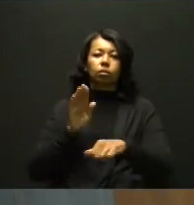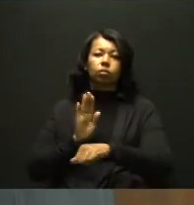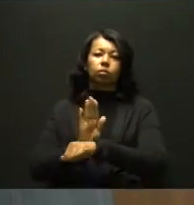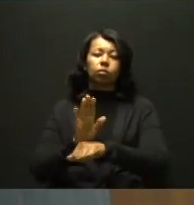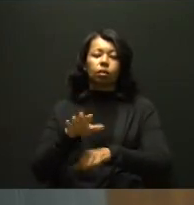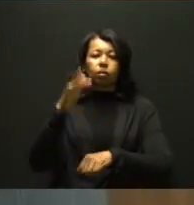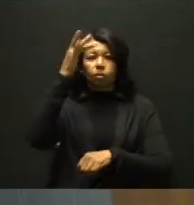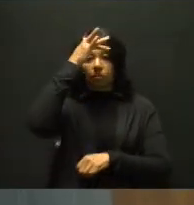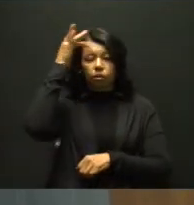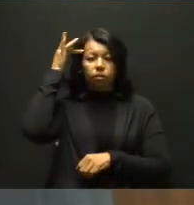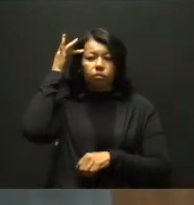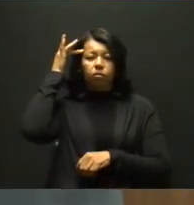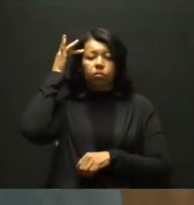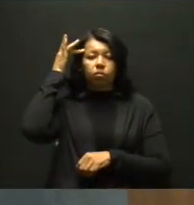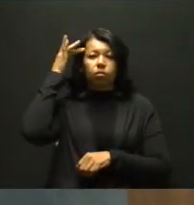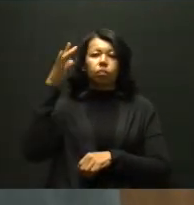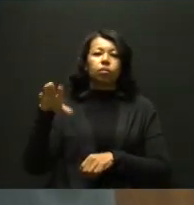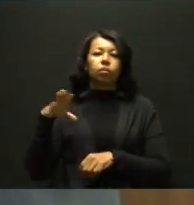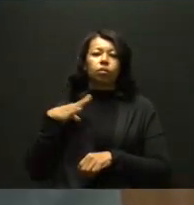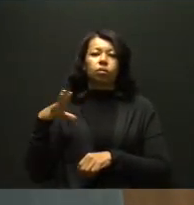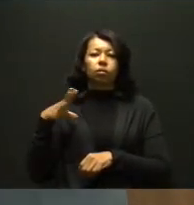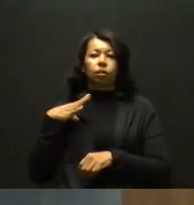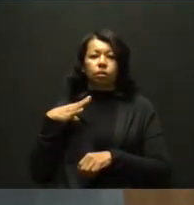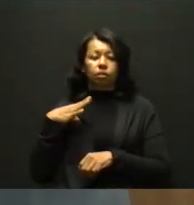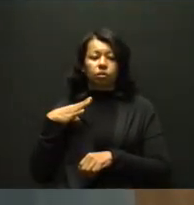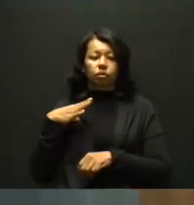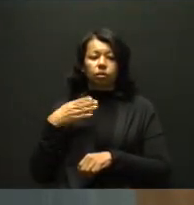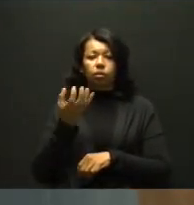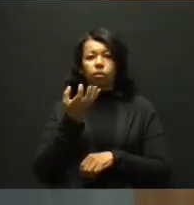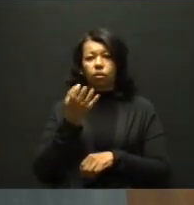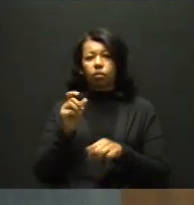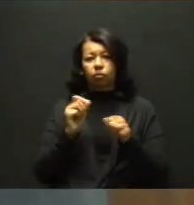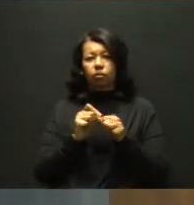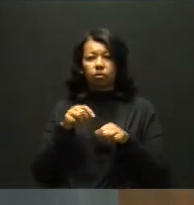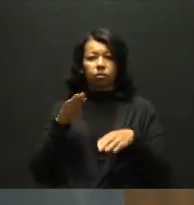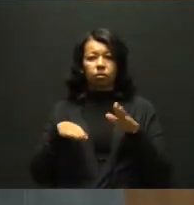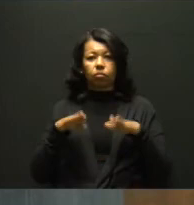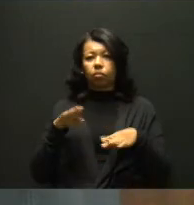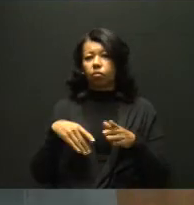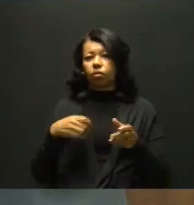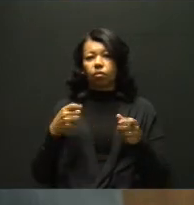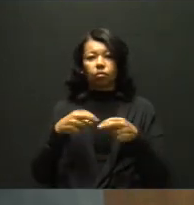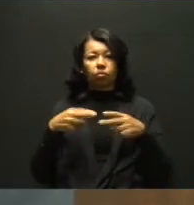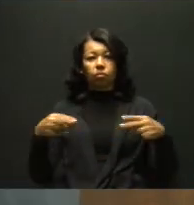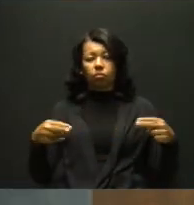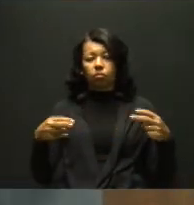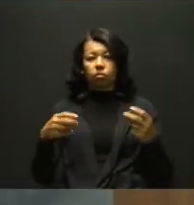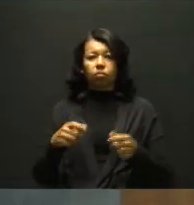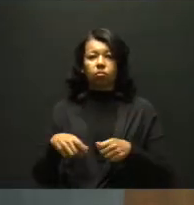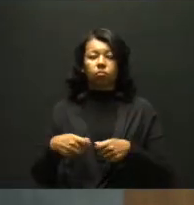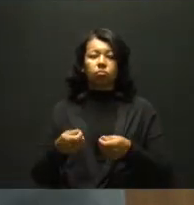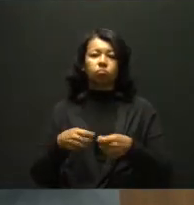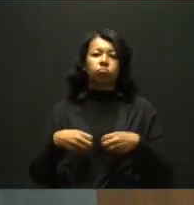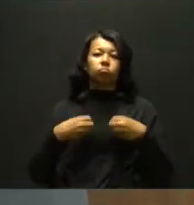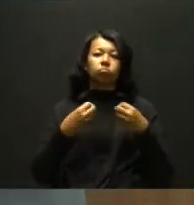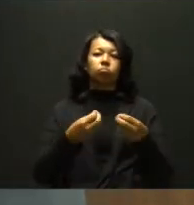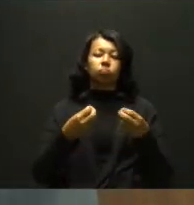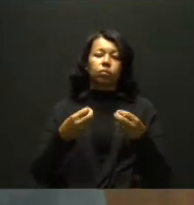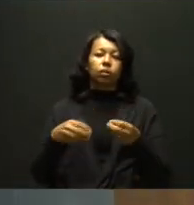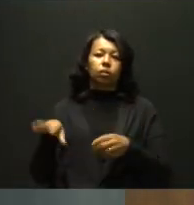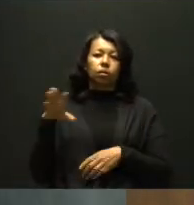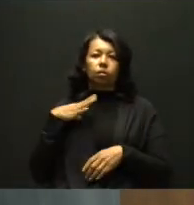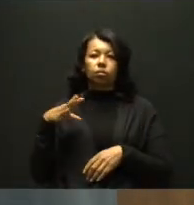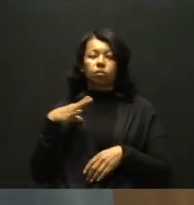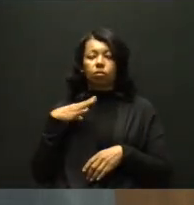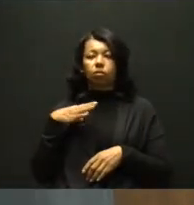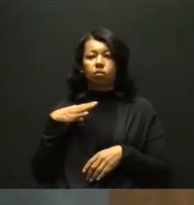município a município e até mesmo os municípios que terão fazer qualquer tipo de atividade fornecendo então município fornecendo